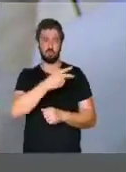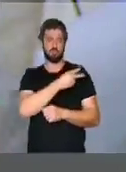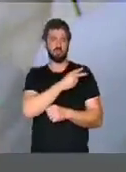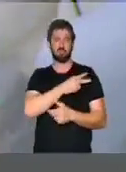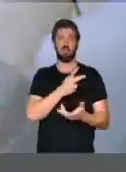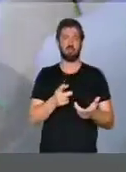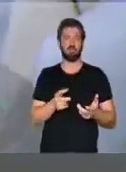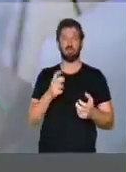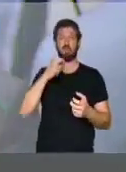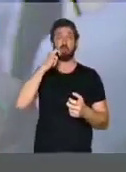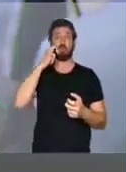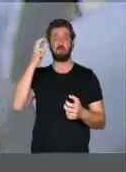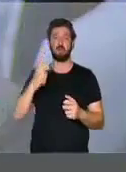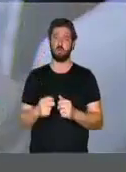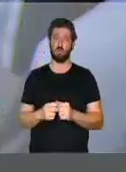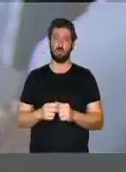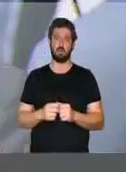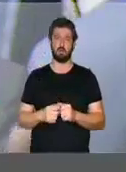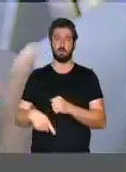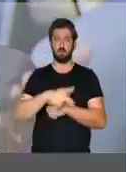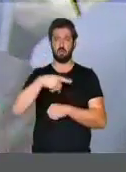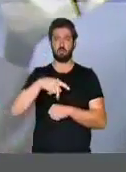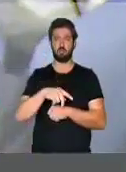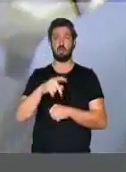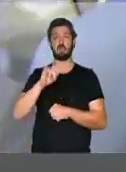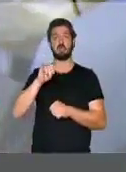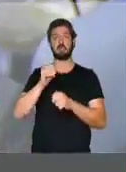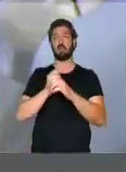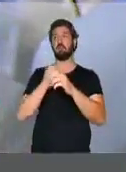de Estado que envergonha o nosso país